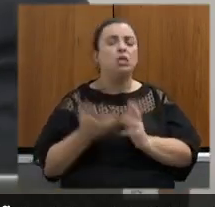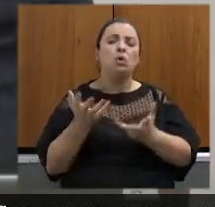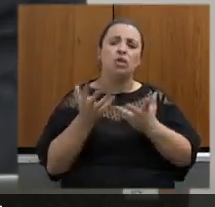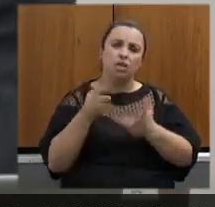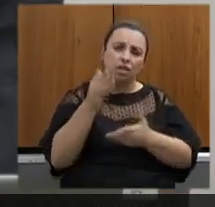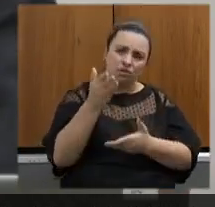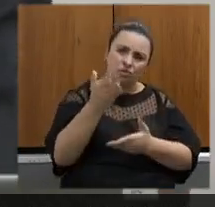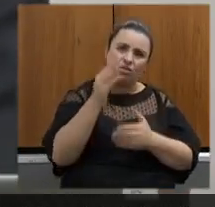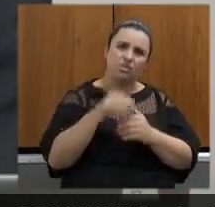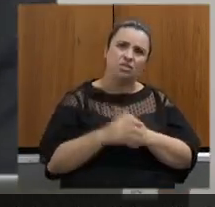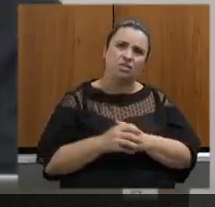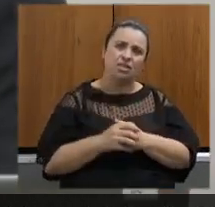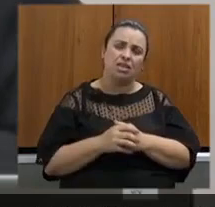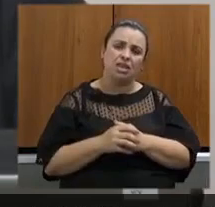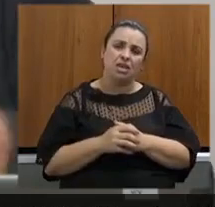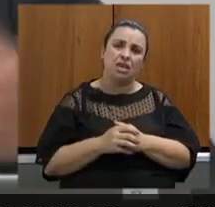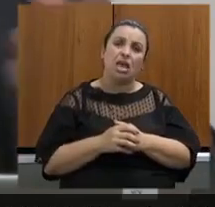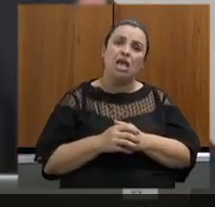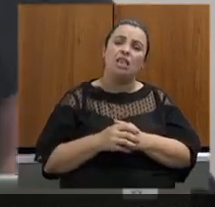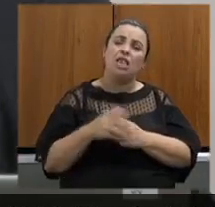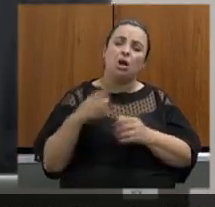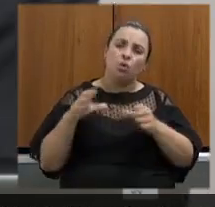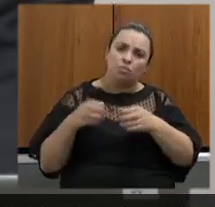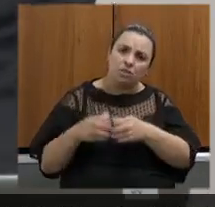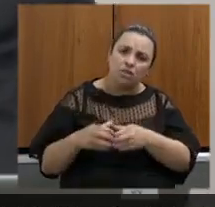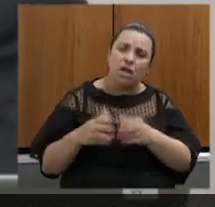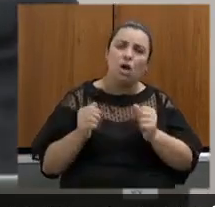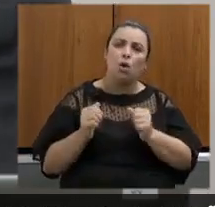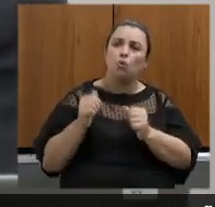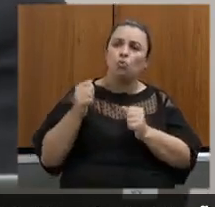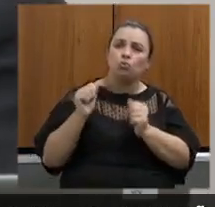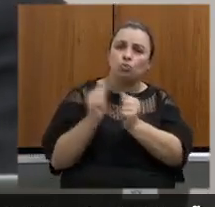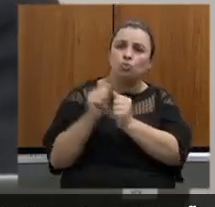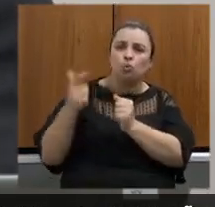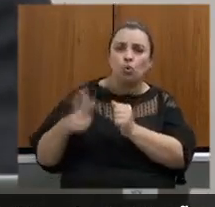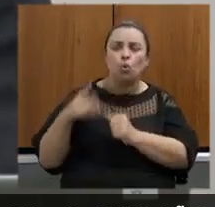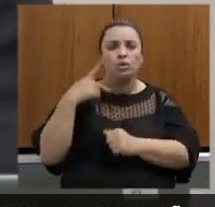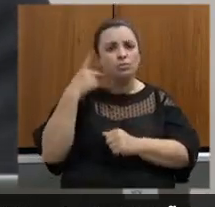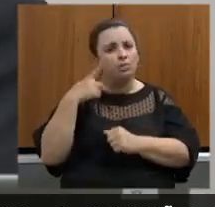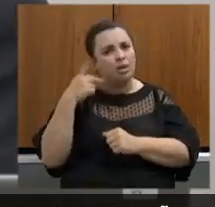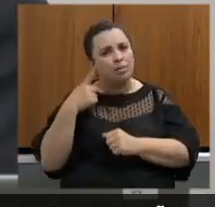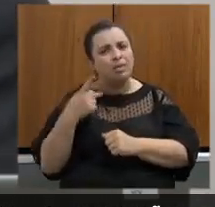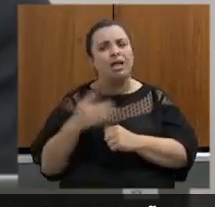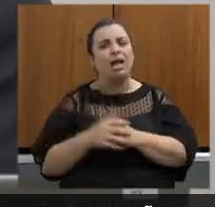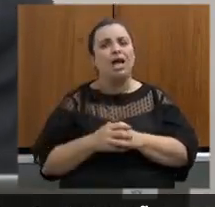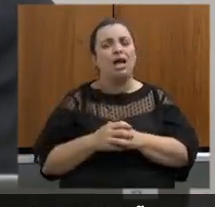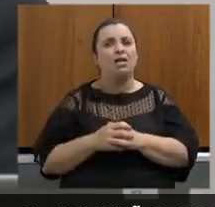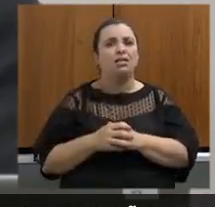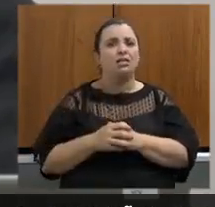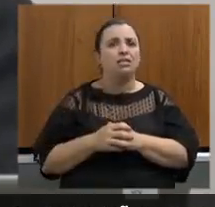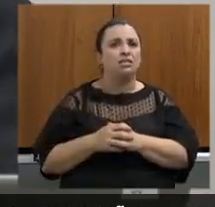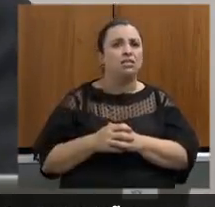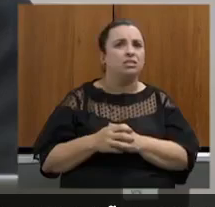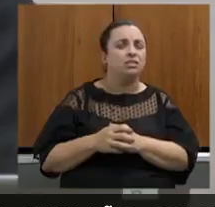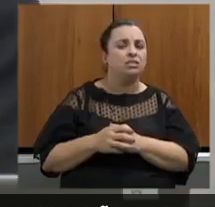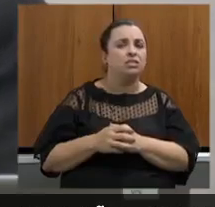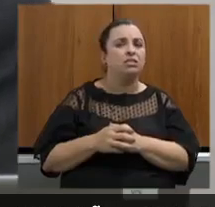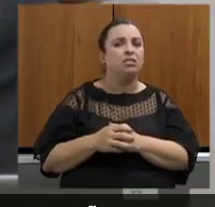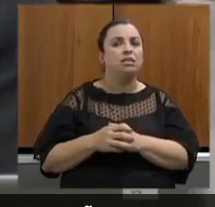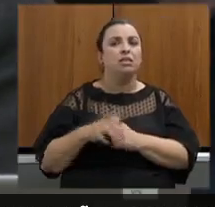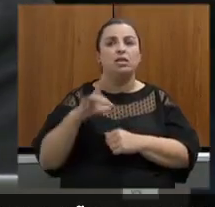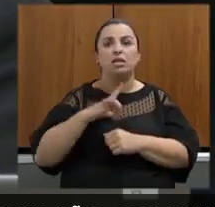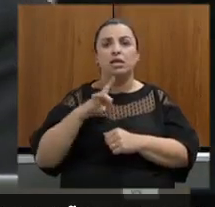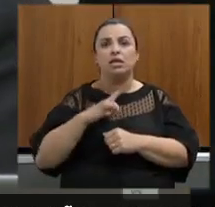condição de condição com todos os outros parlamentares onde diversos é diversas instalações